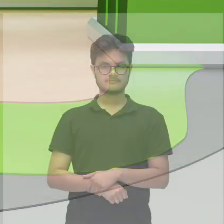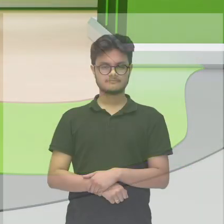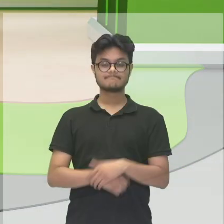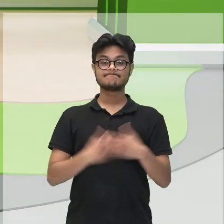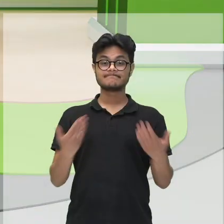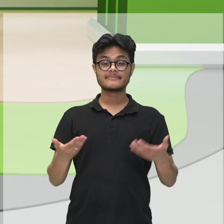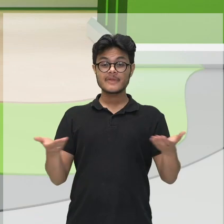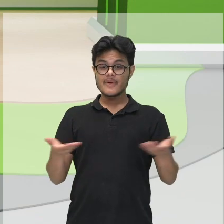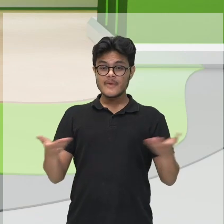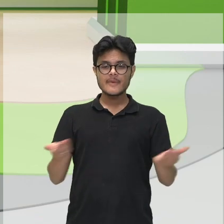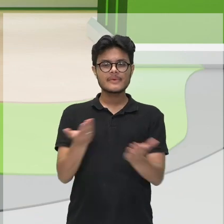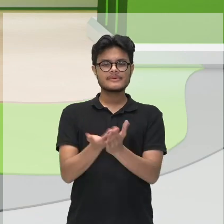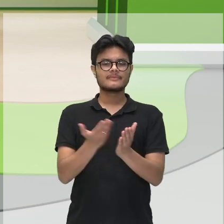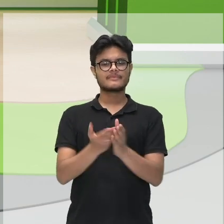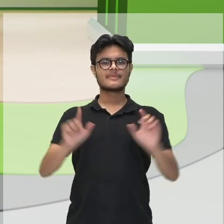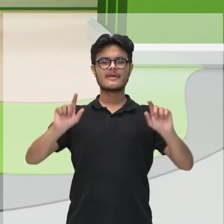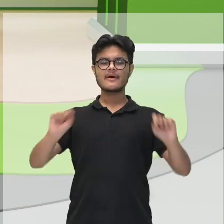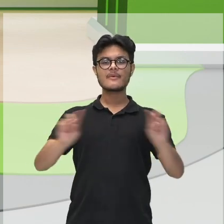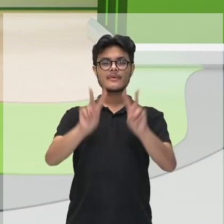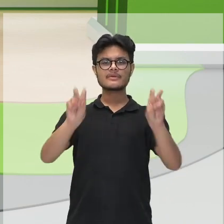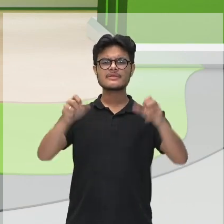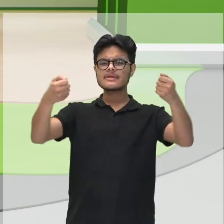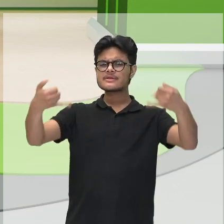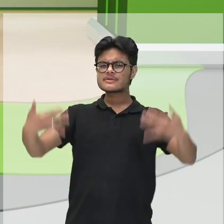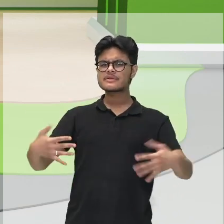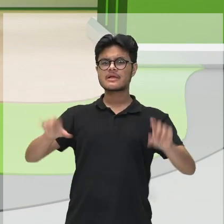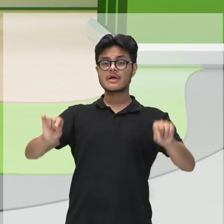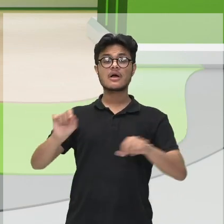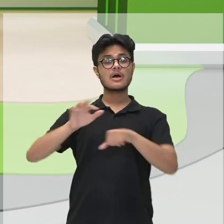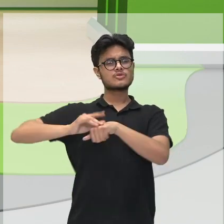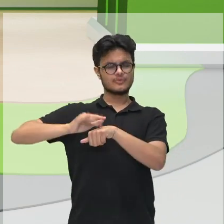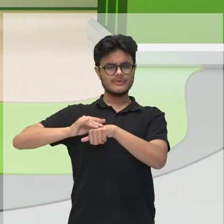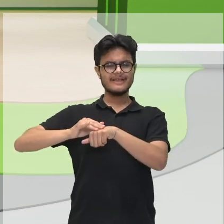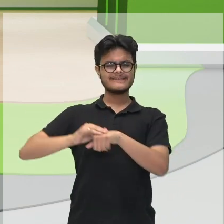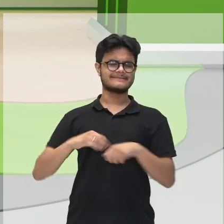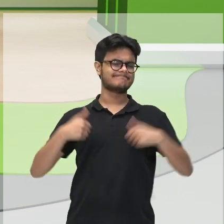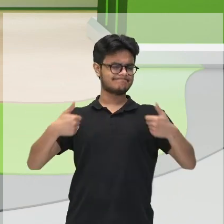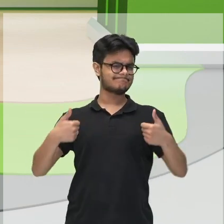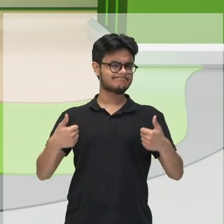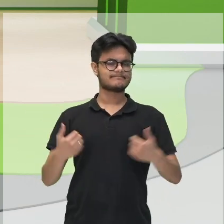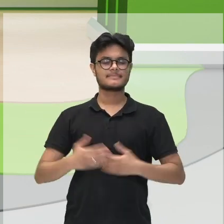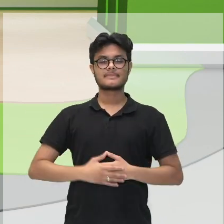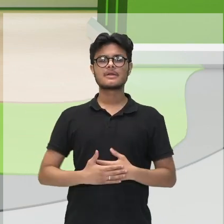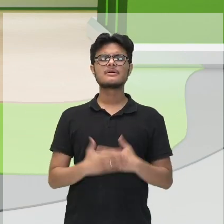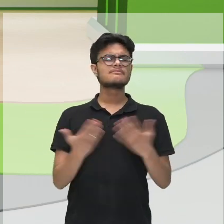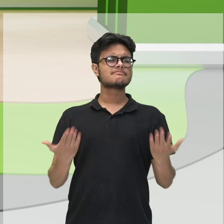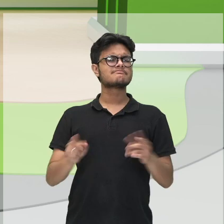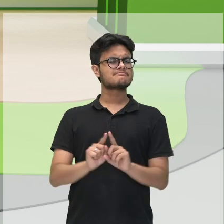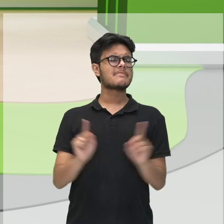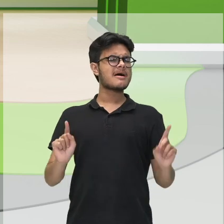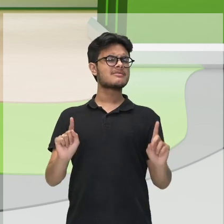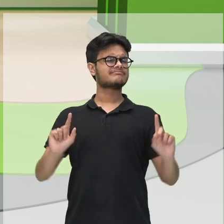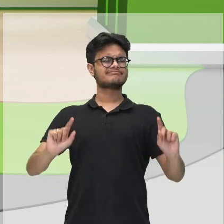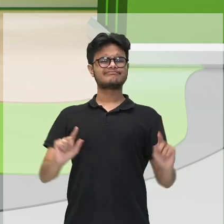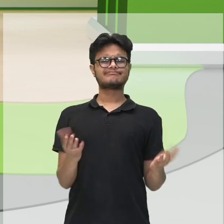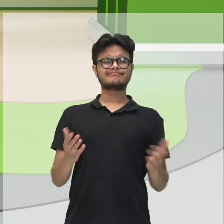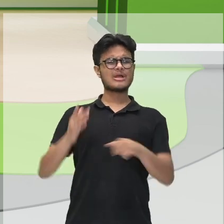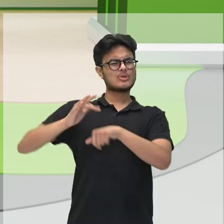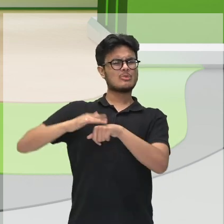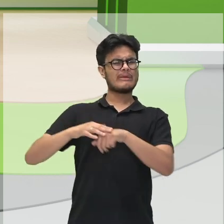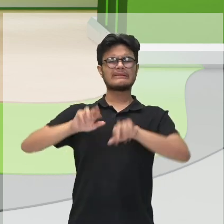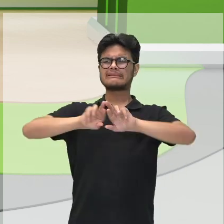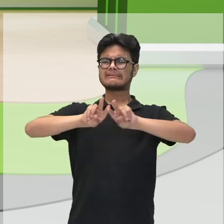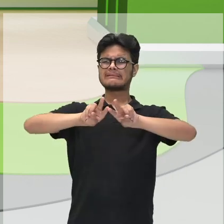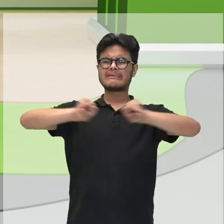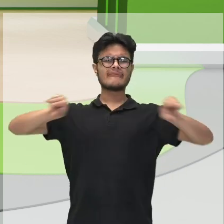E na nossa aula nós vamos falar sobre doenças, né? Mas não é qualquer tipo de doença, são